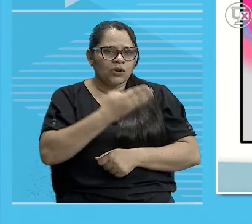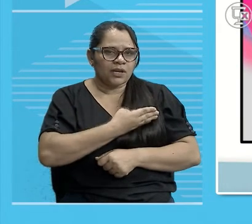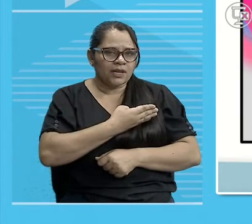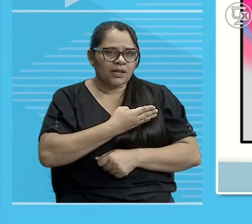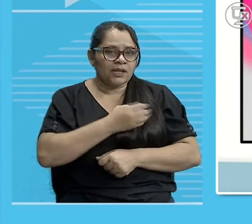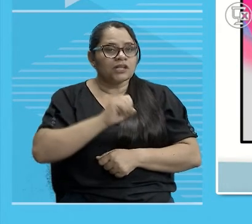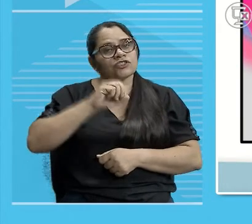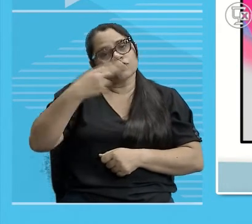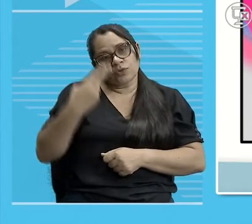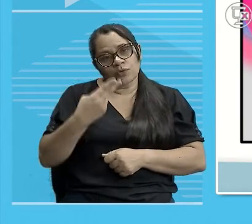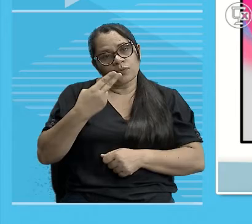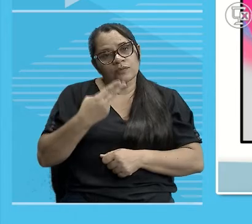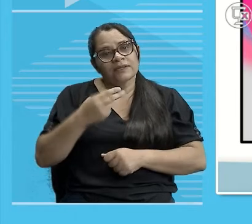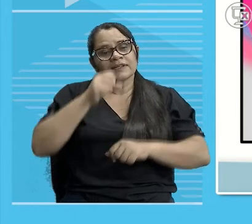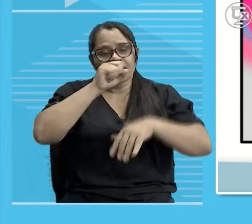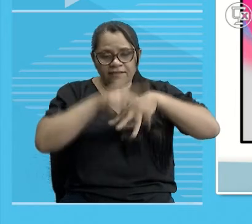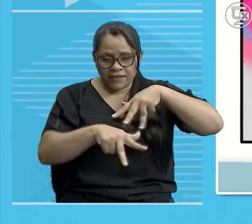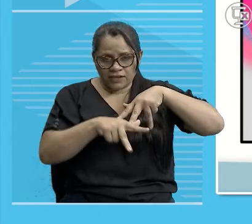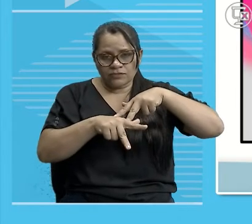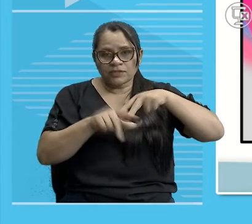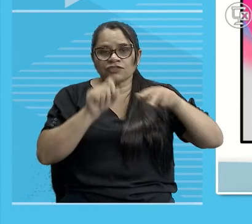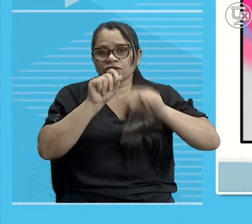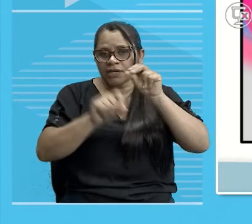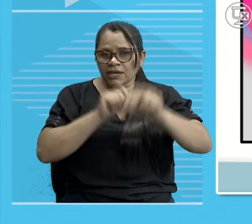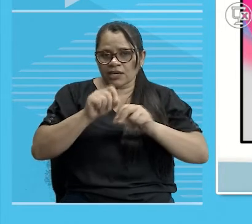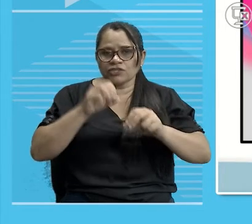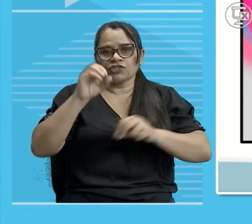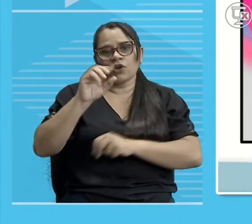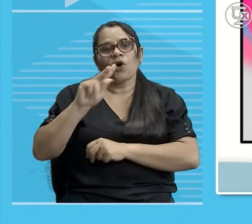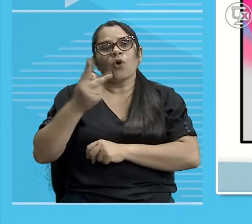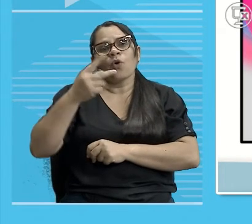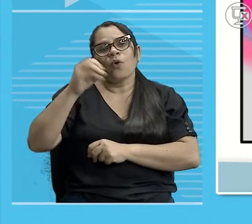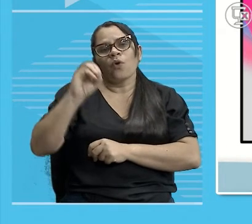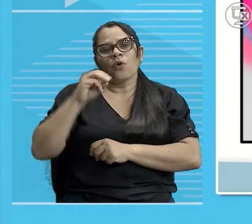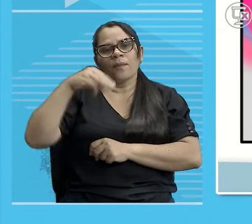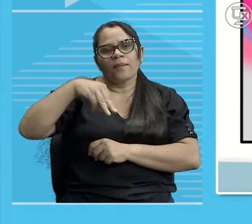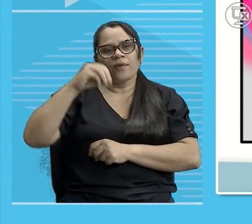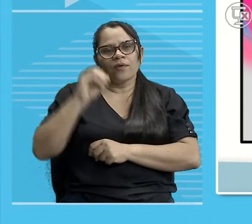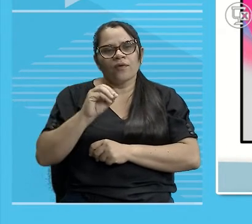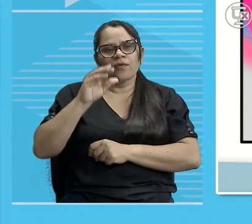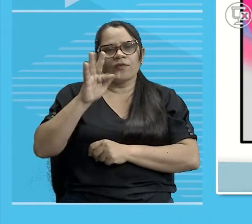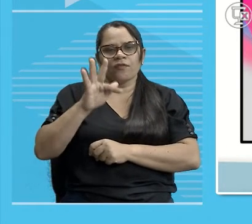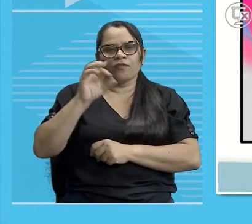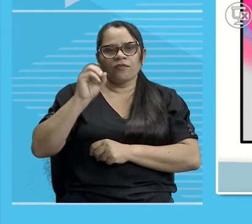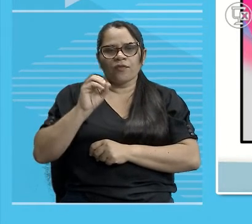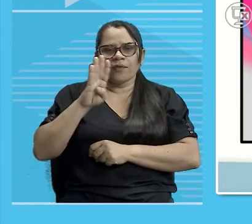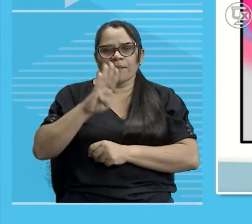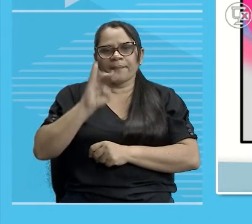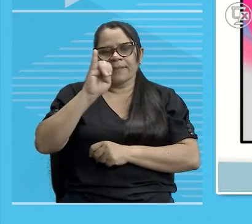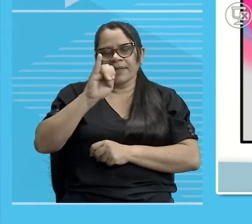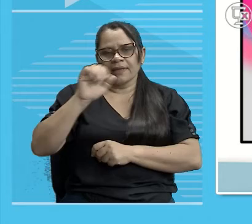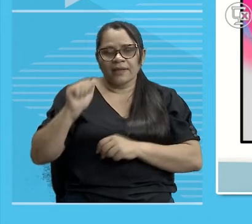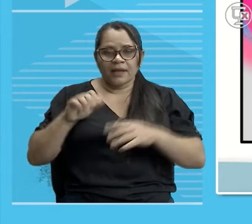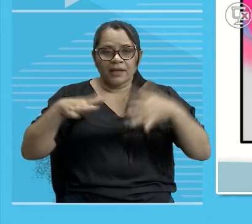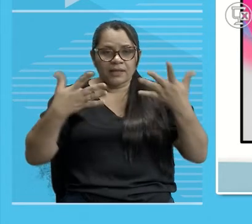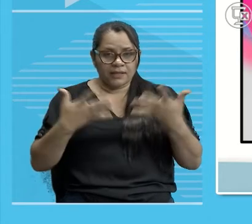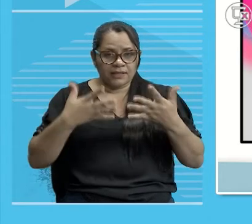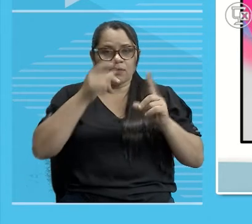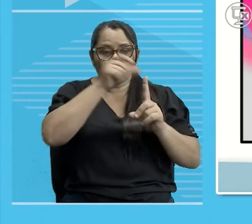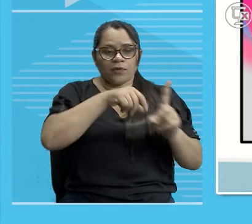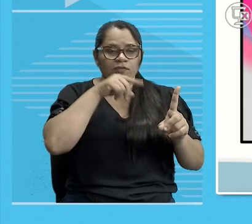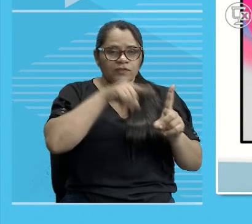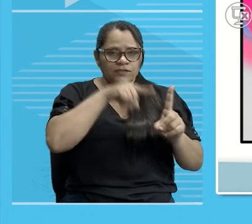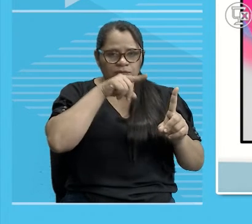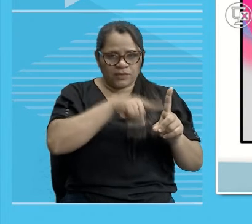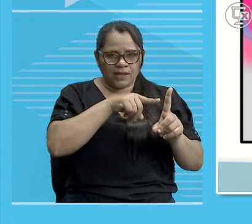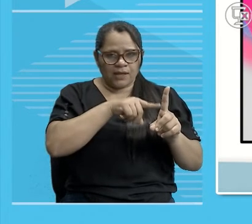homofobia a especialista em Day vai assegurar que a empresa acolha